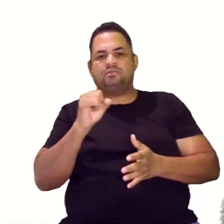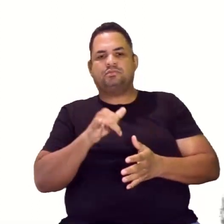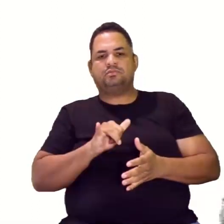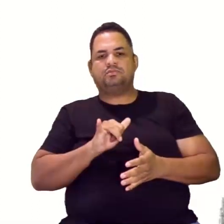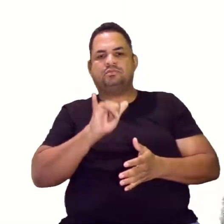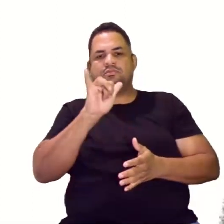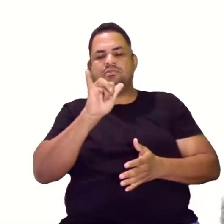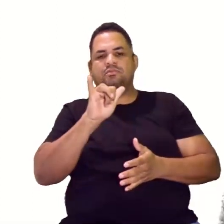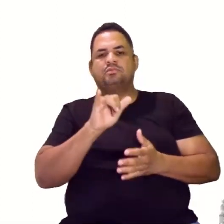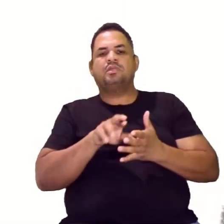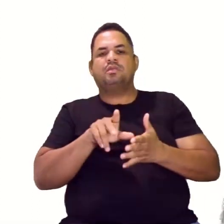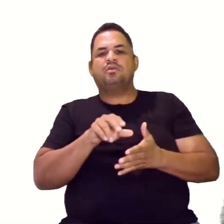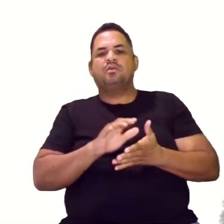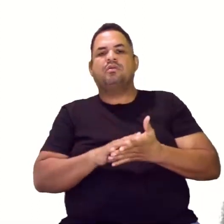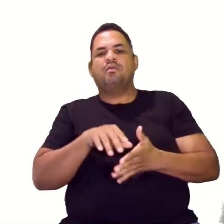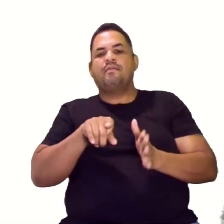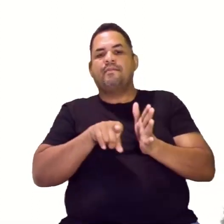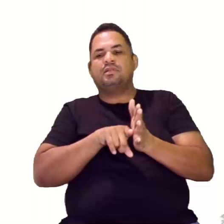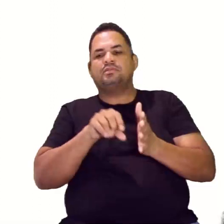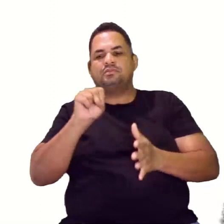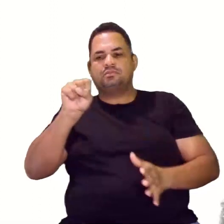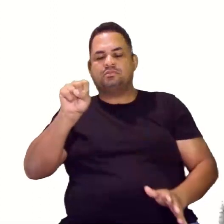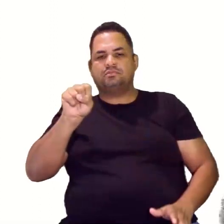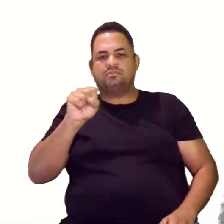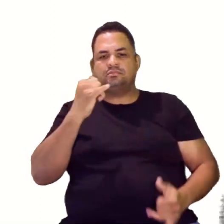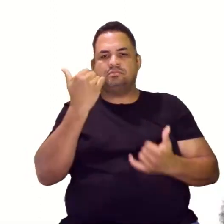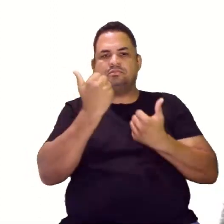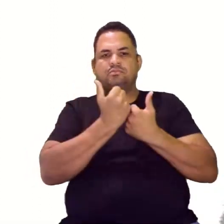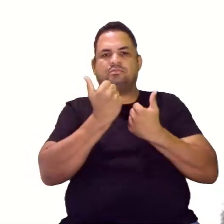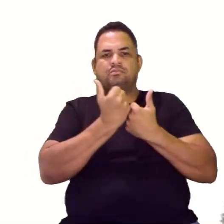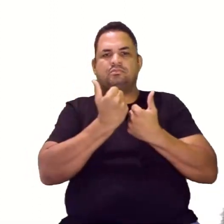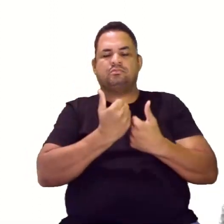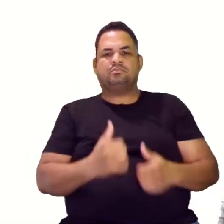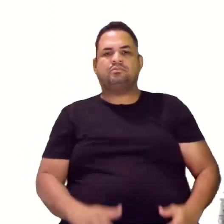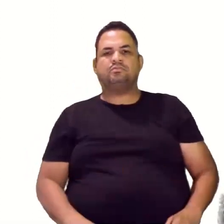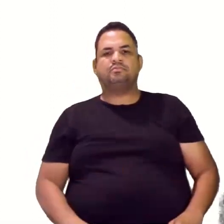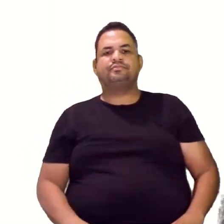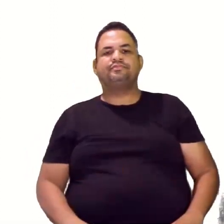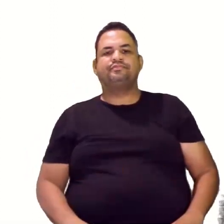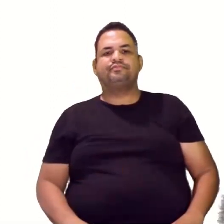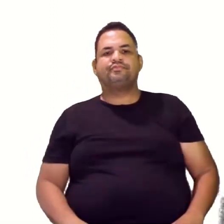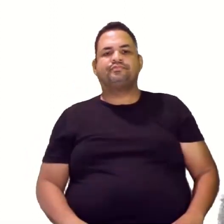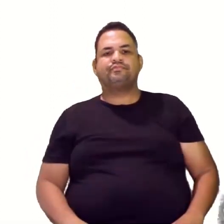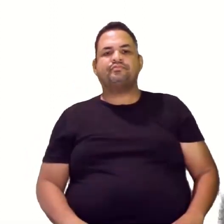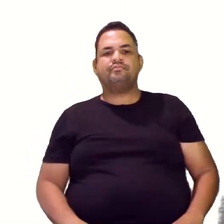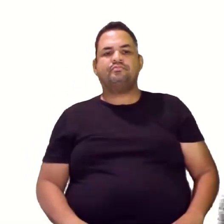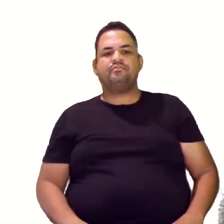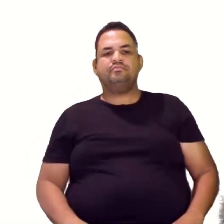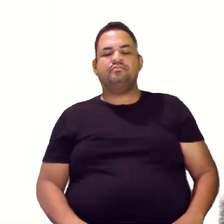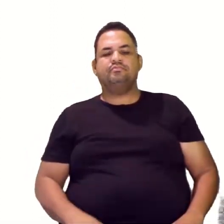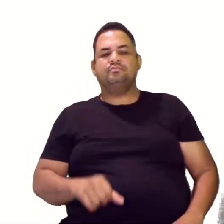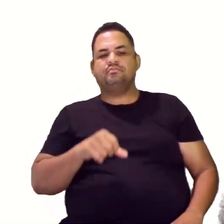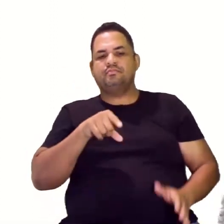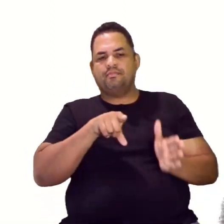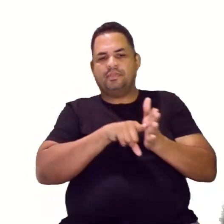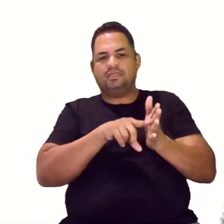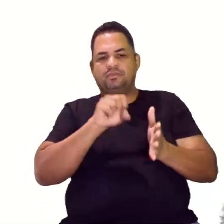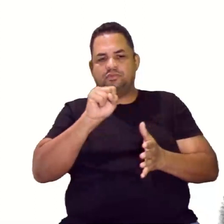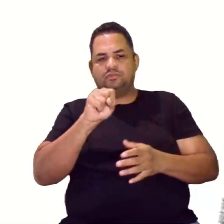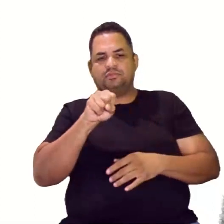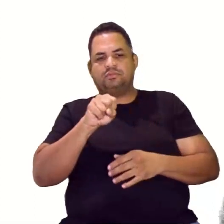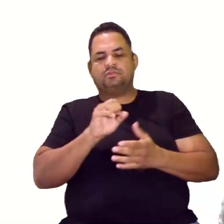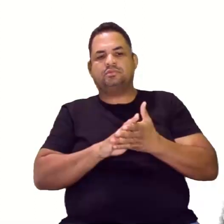y é igual a menos 8. Ah, então agora eu vou ter que substituir aqui, né? Isso. Então eu fico com menos 8 é igual